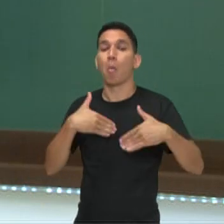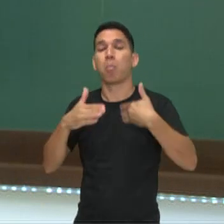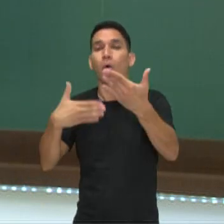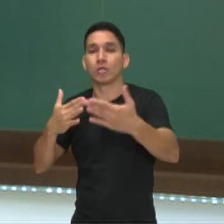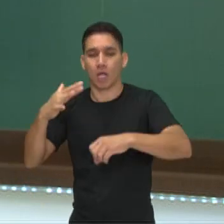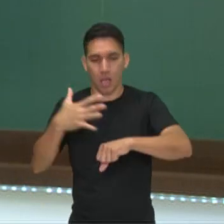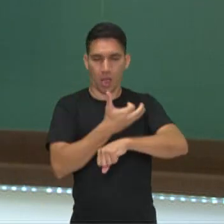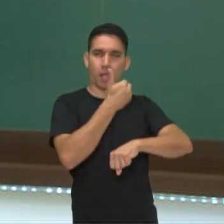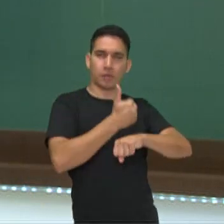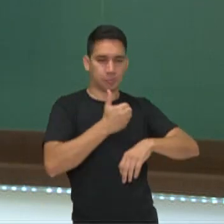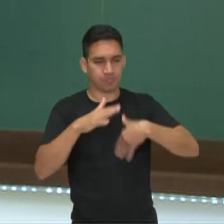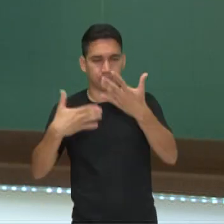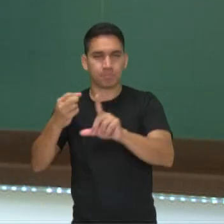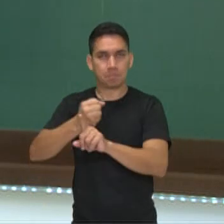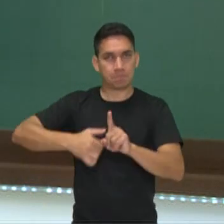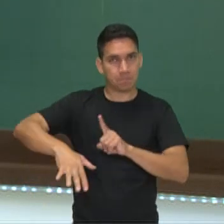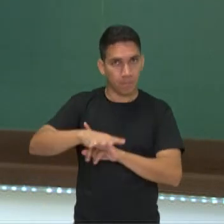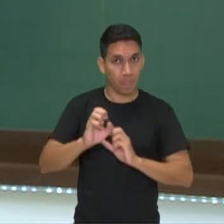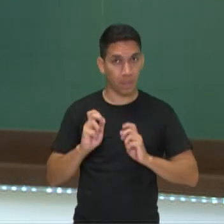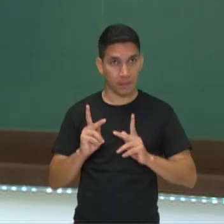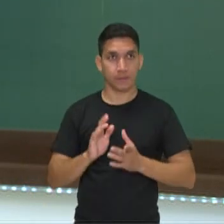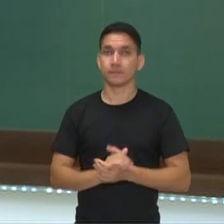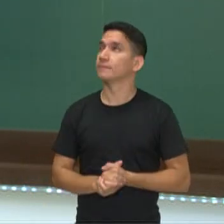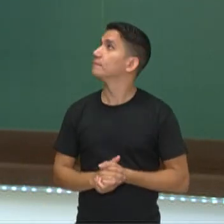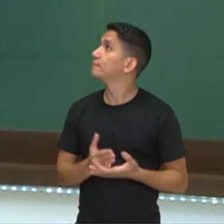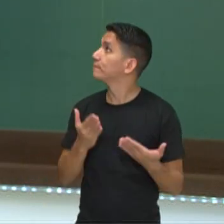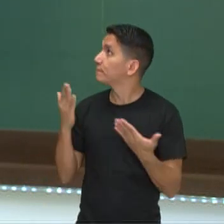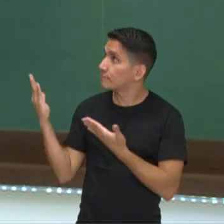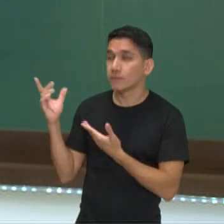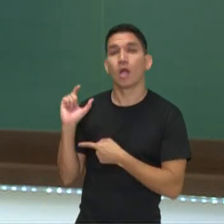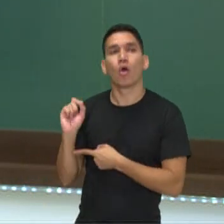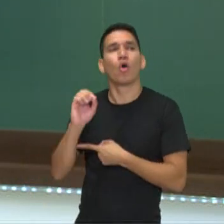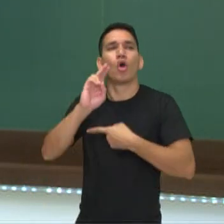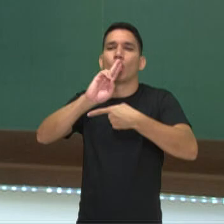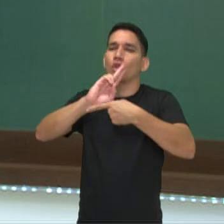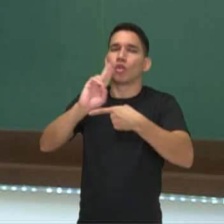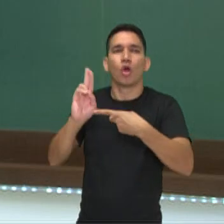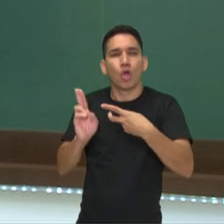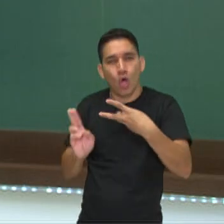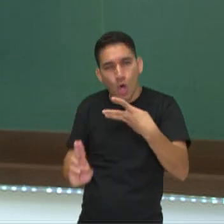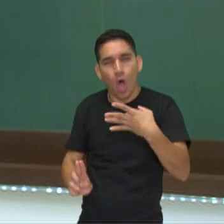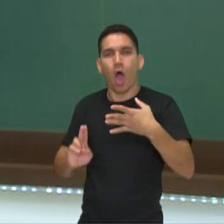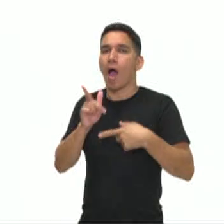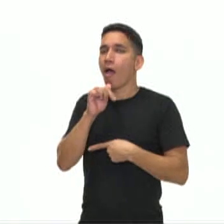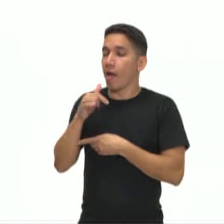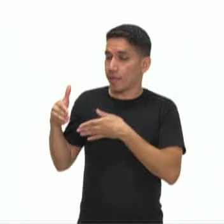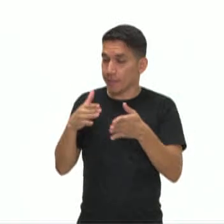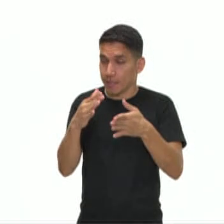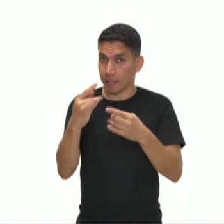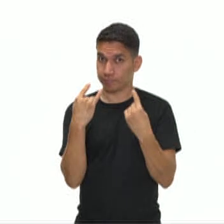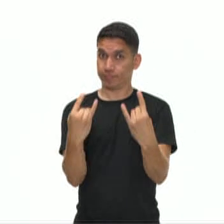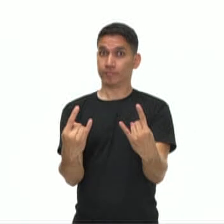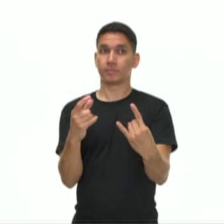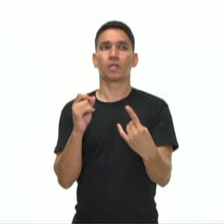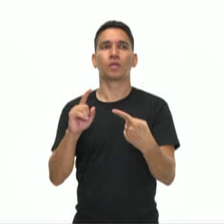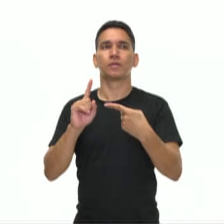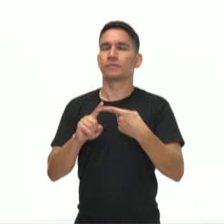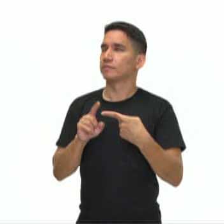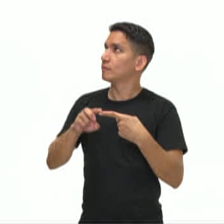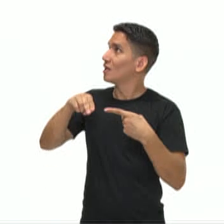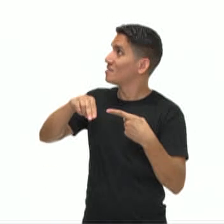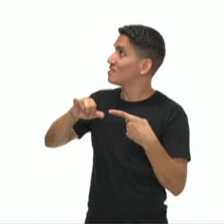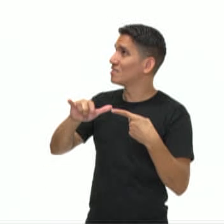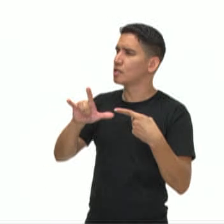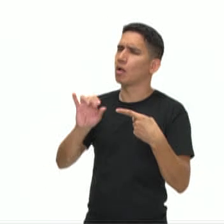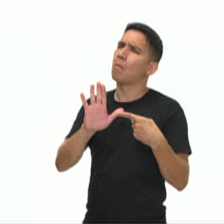da sociedade. Ok? Então, aqui estão os nomes dos rios de destaque. Rio Nilo. Mas isso aqui